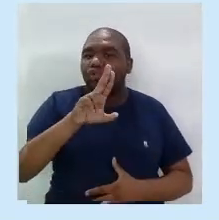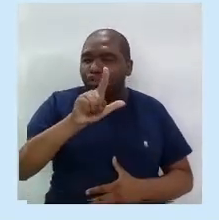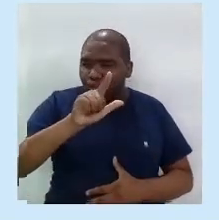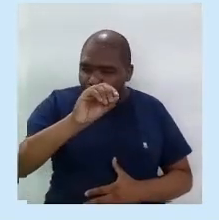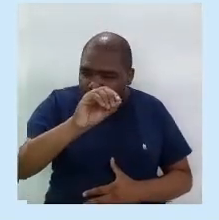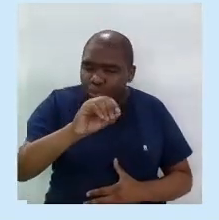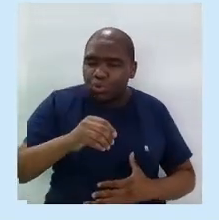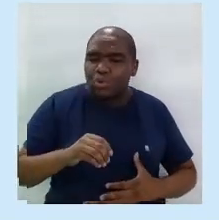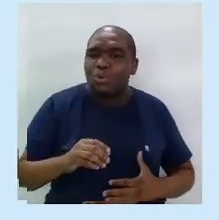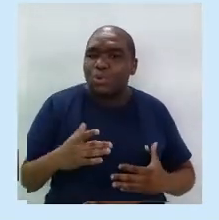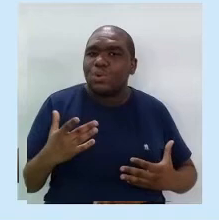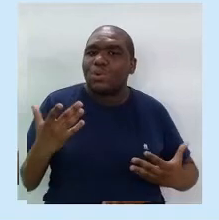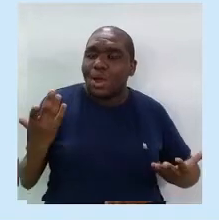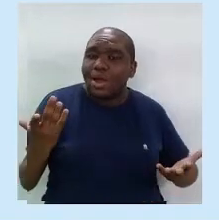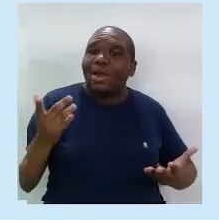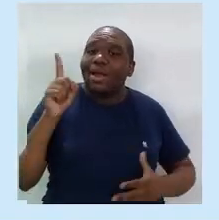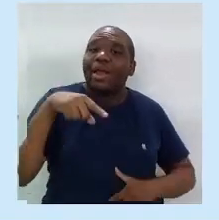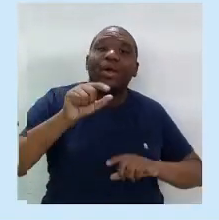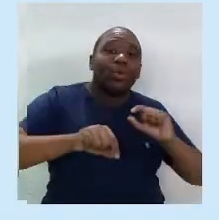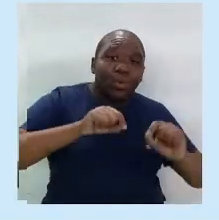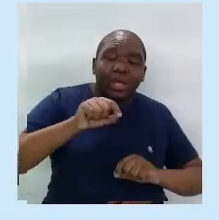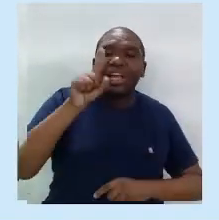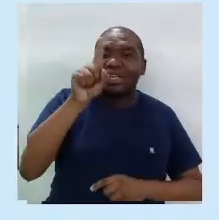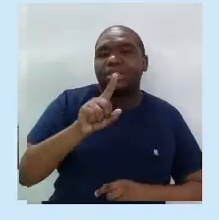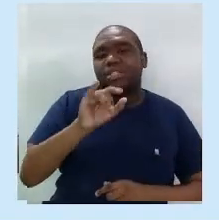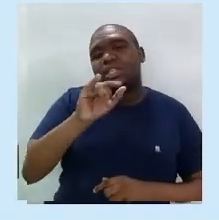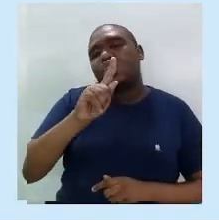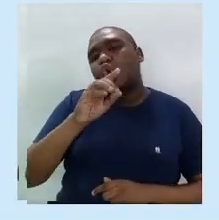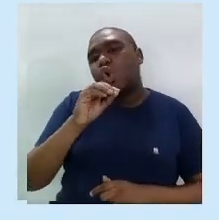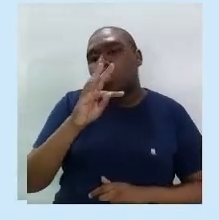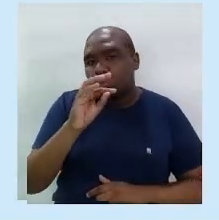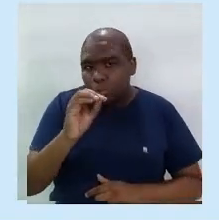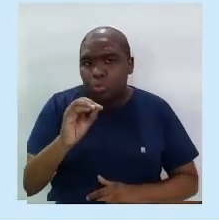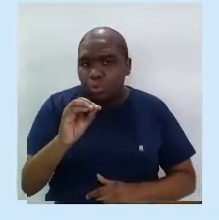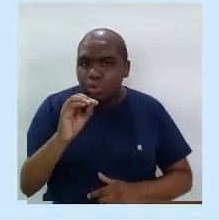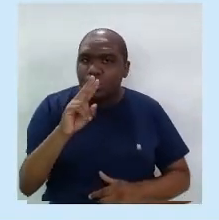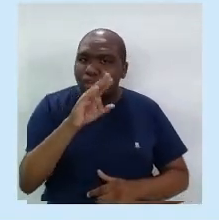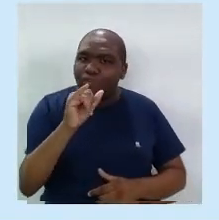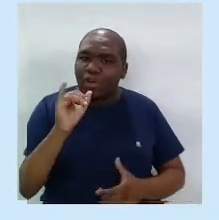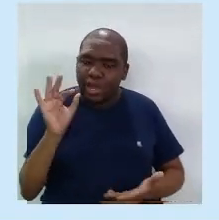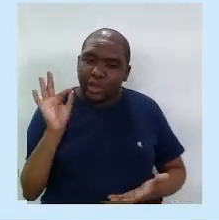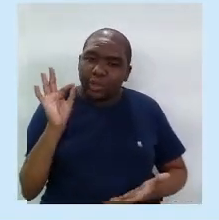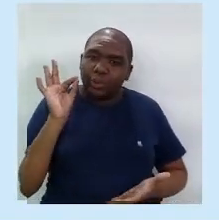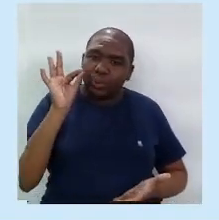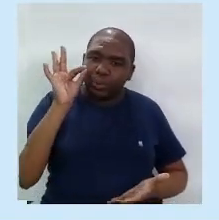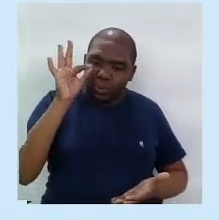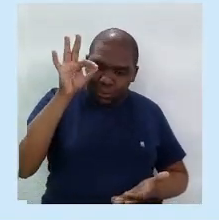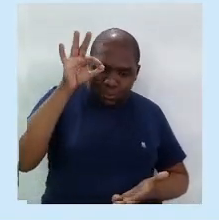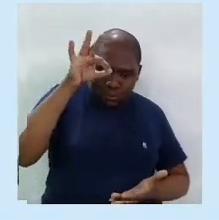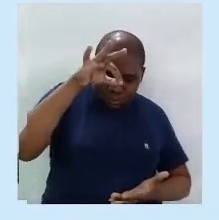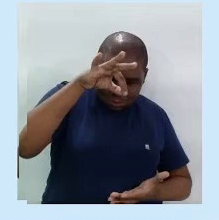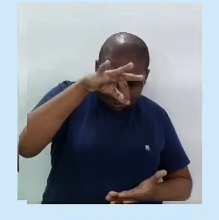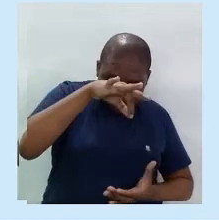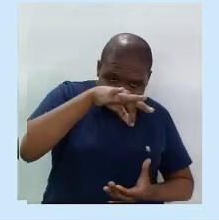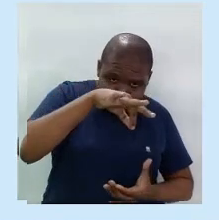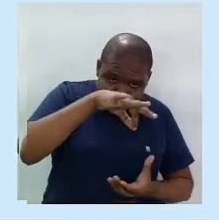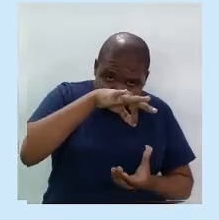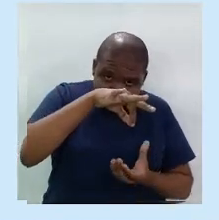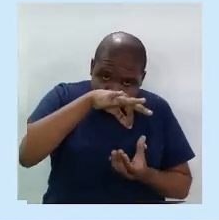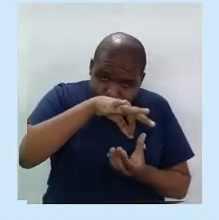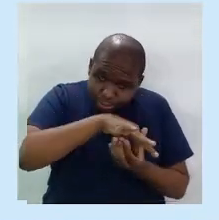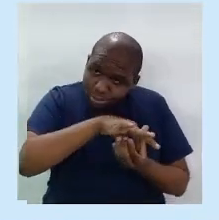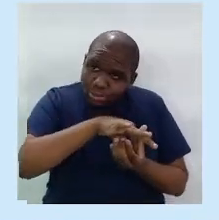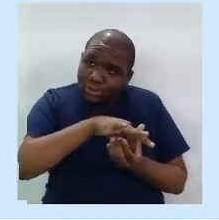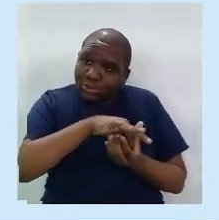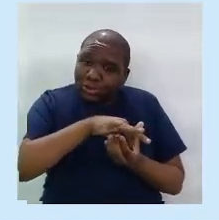óvulo, esse óvulo, ele se torna o quê? Um zigoto. Então, esse zigoto, ele vai descer ali, vai